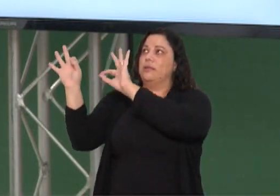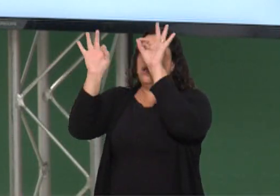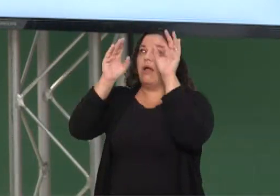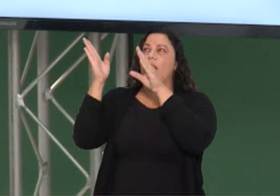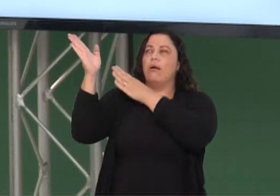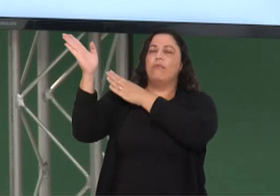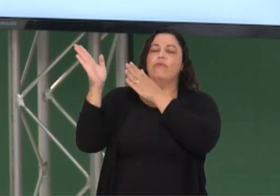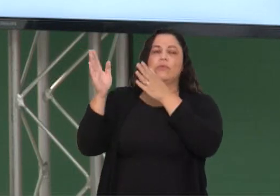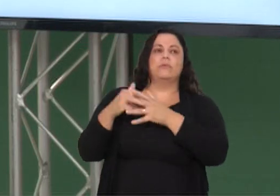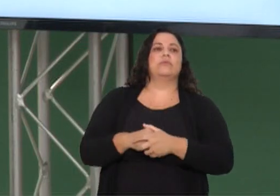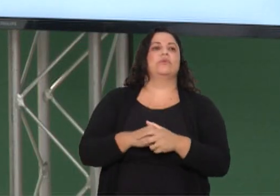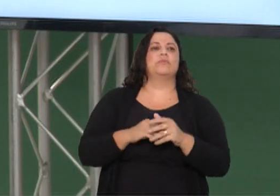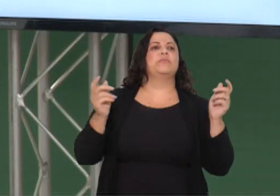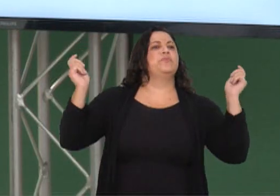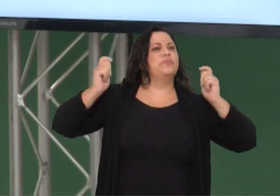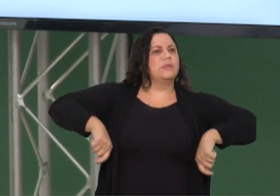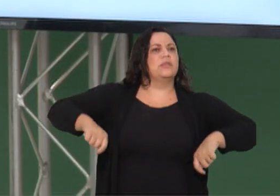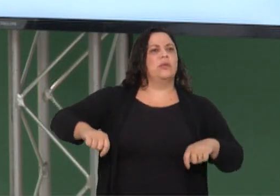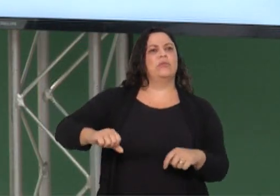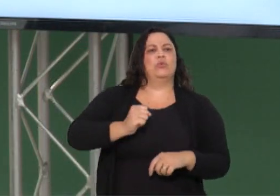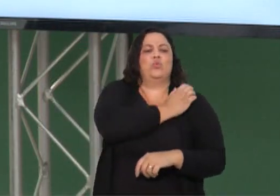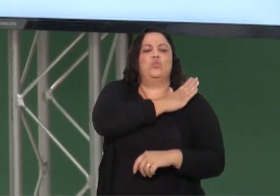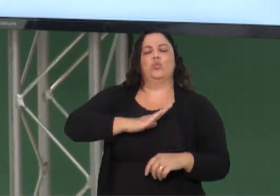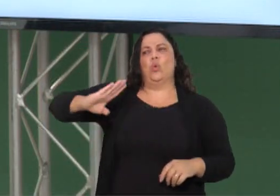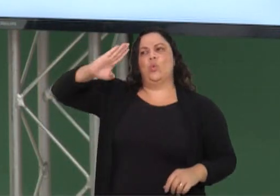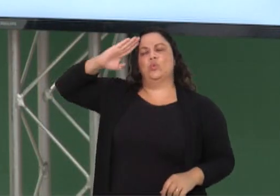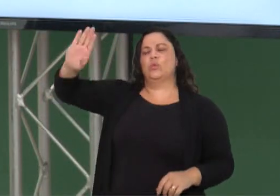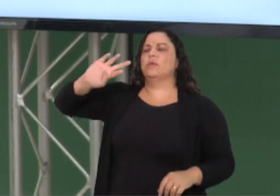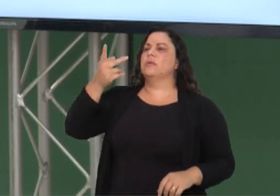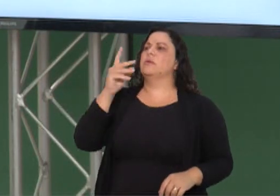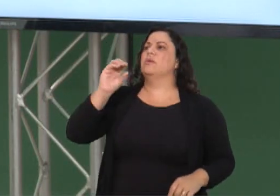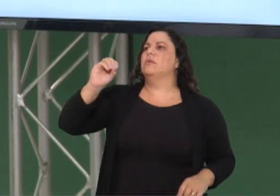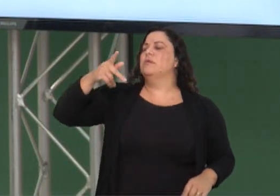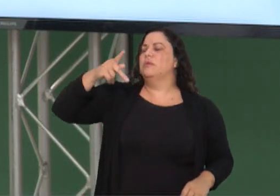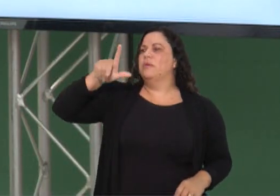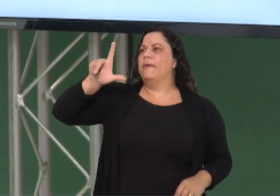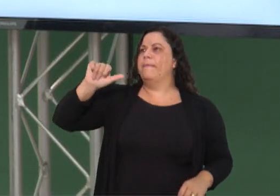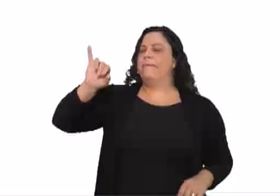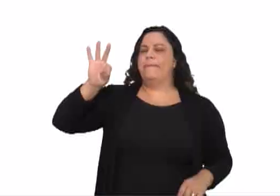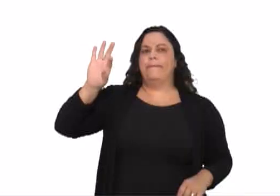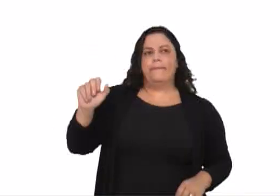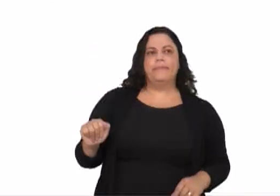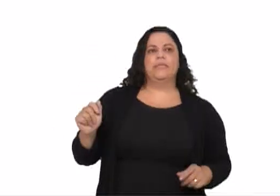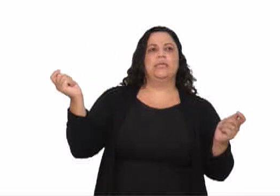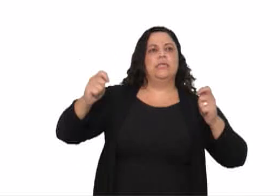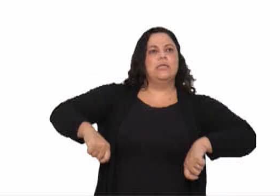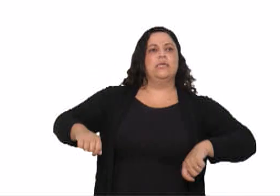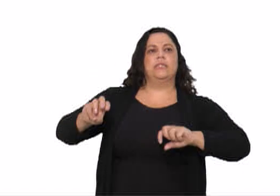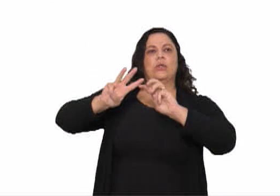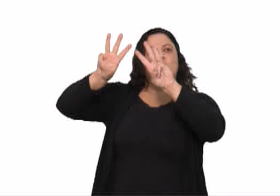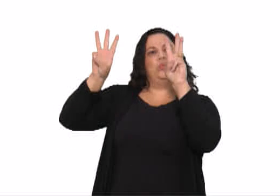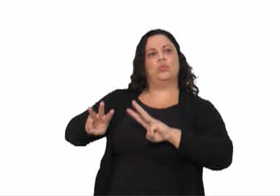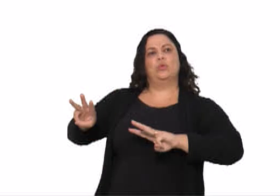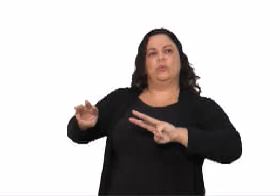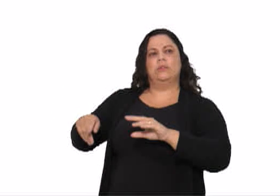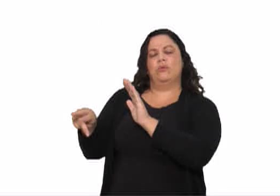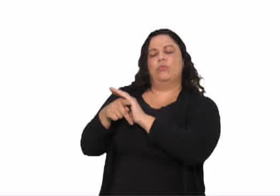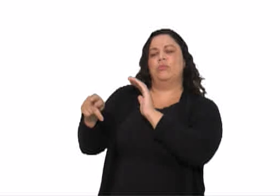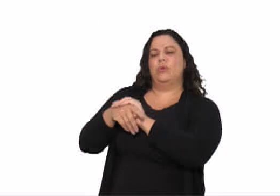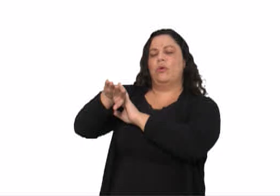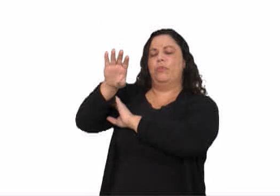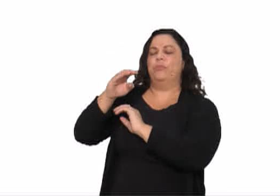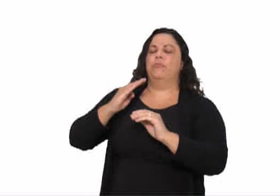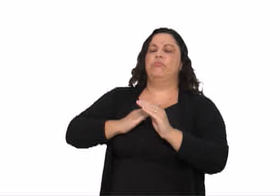história. Prefira-se usar como soldado hoplita, né, do exército de elite dos soldados espartanos. Essa